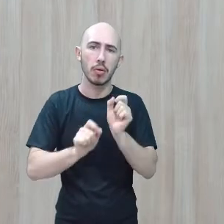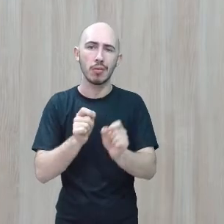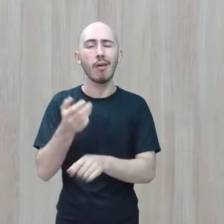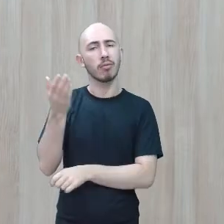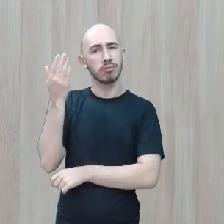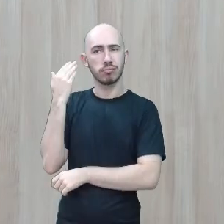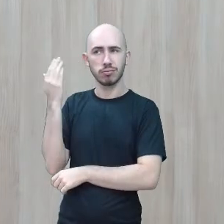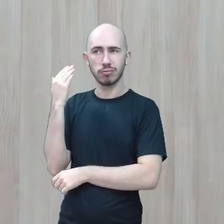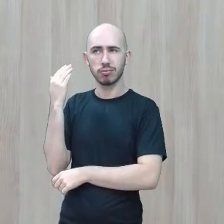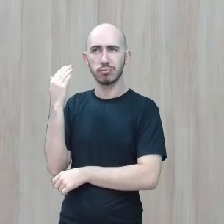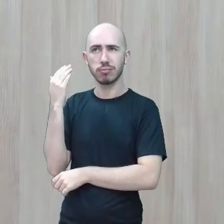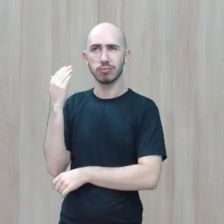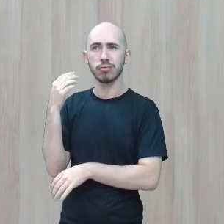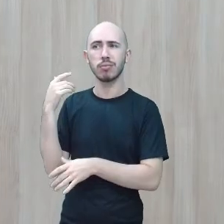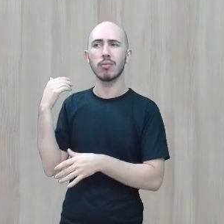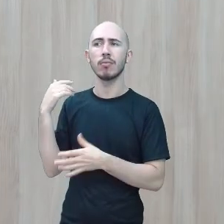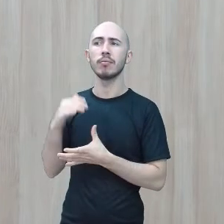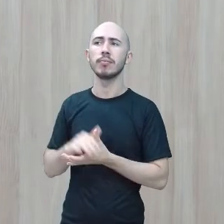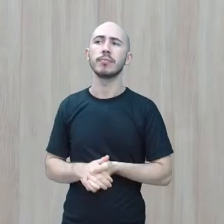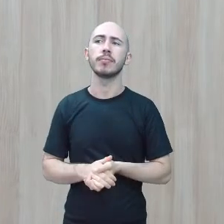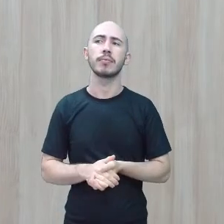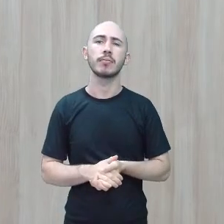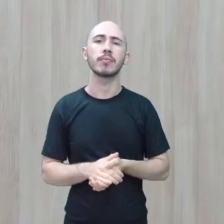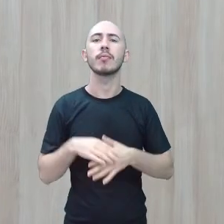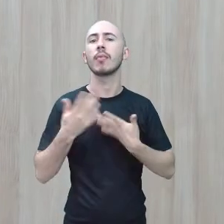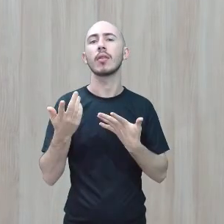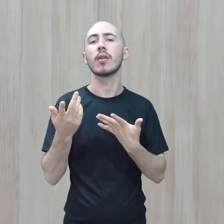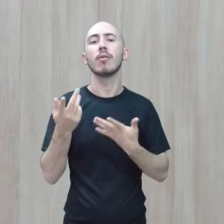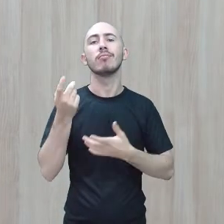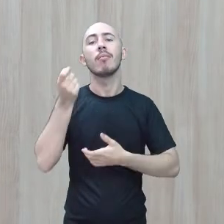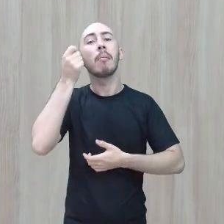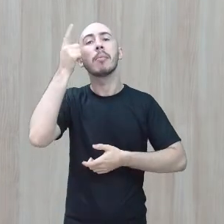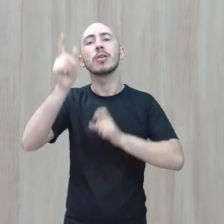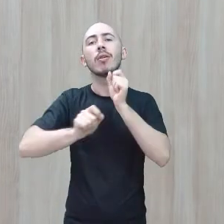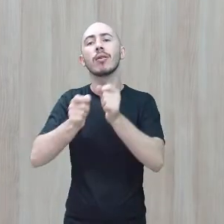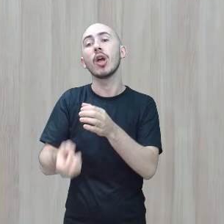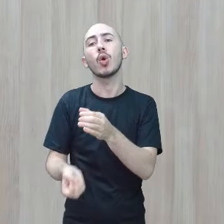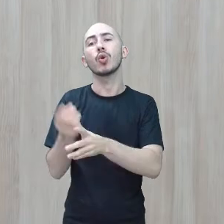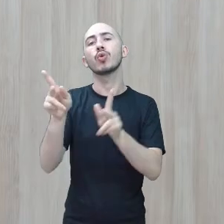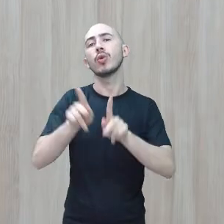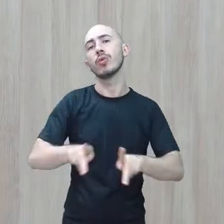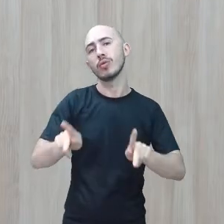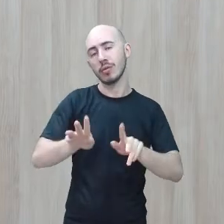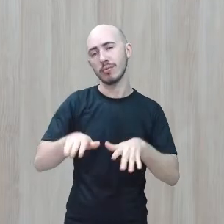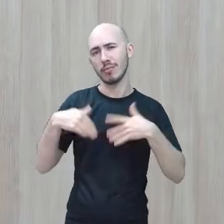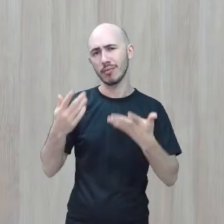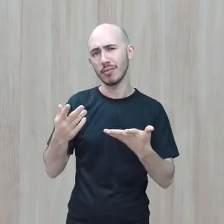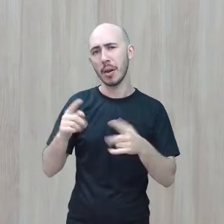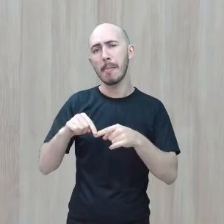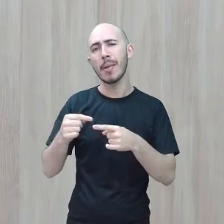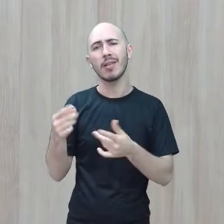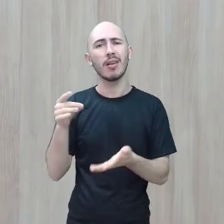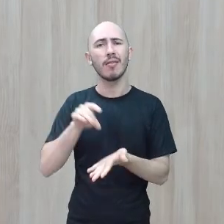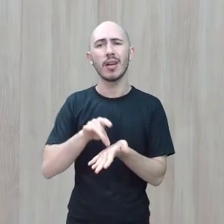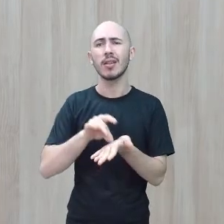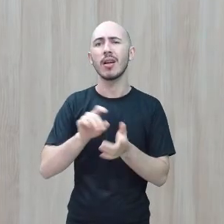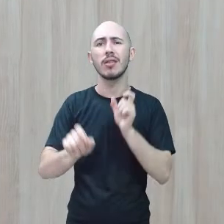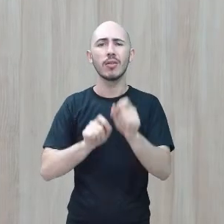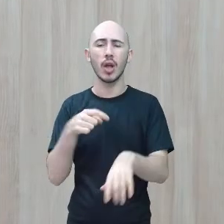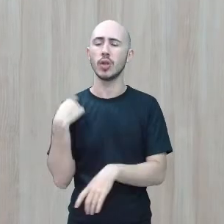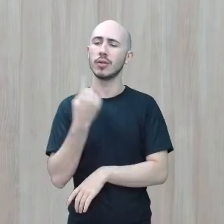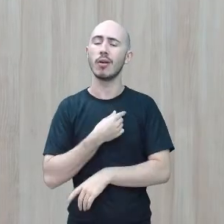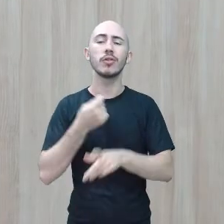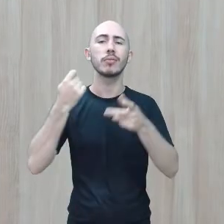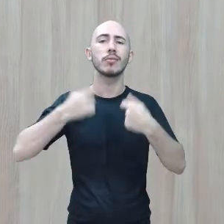anos de anos que se passaram, se pensou em construir um shopping, né? Mas que, na realidade, o que a gente realmente